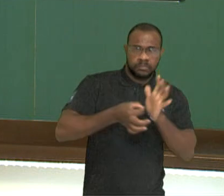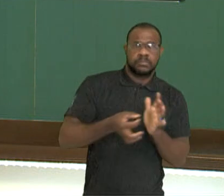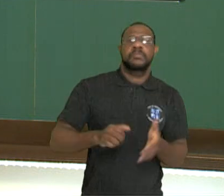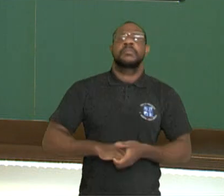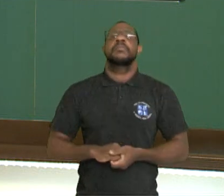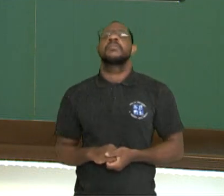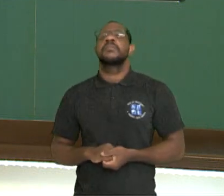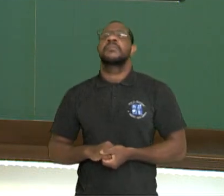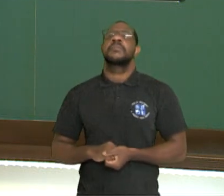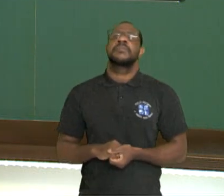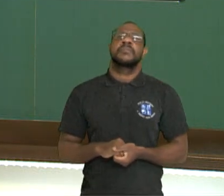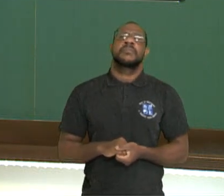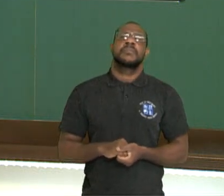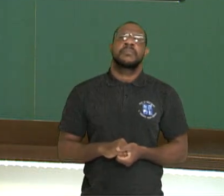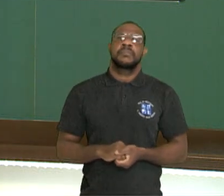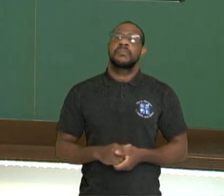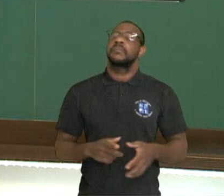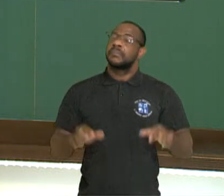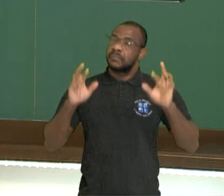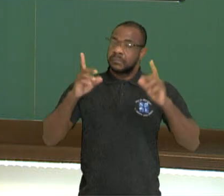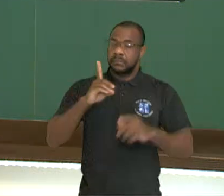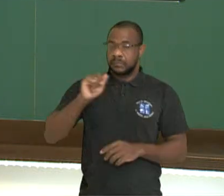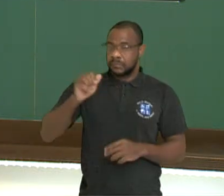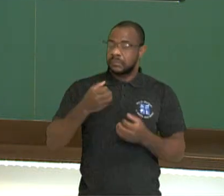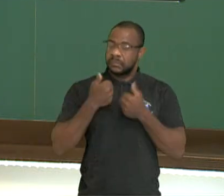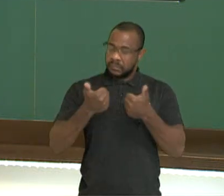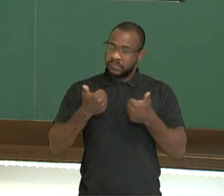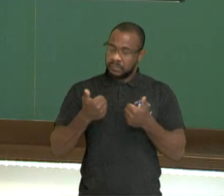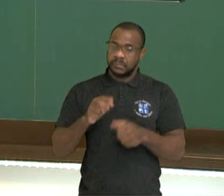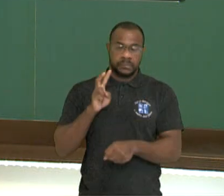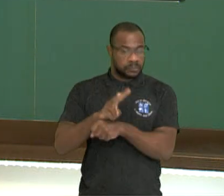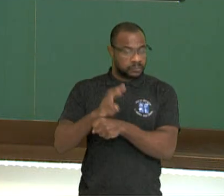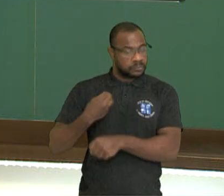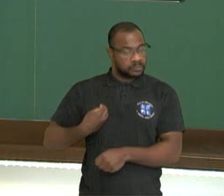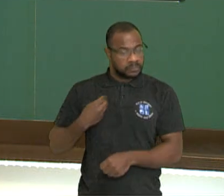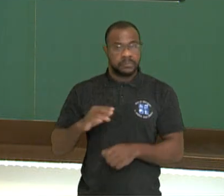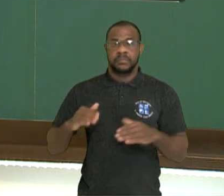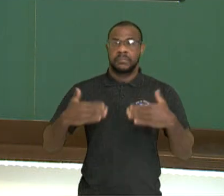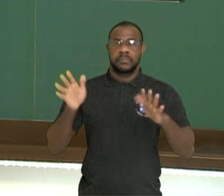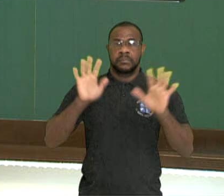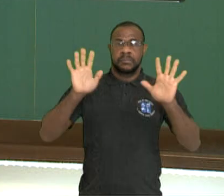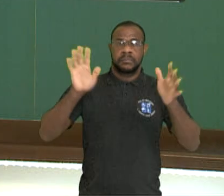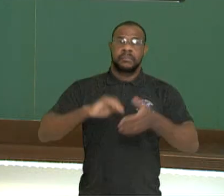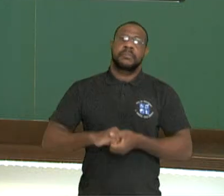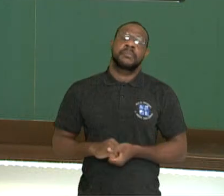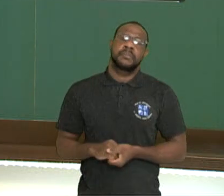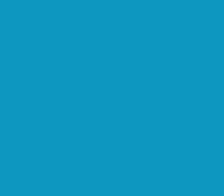Estamos agora no fim. Desejo a você dias melhores, continue bem e até a próxima!